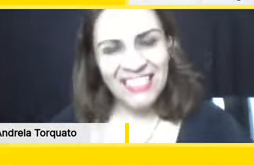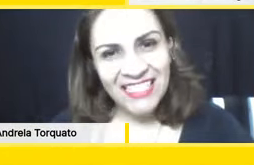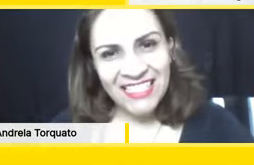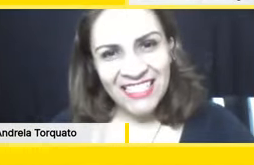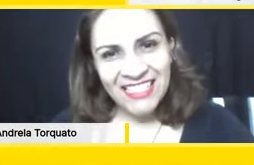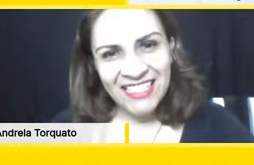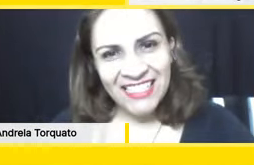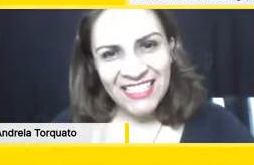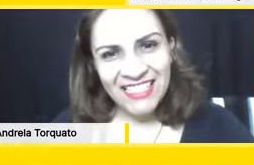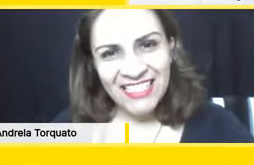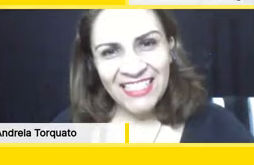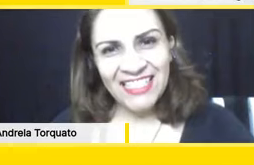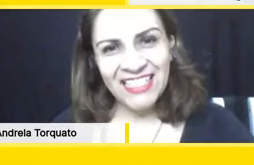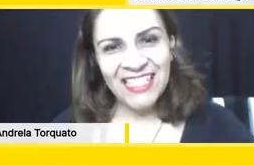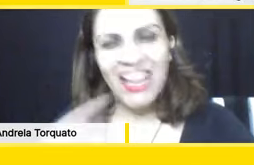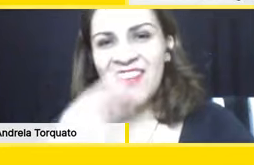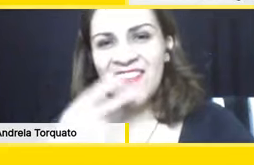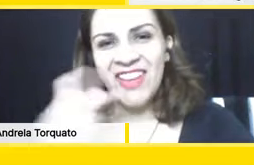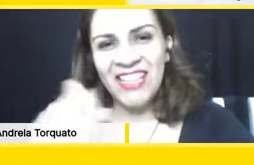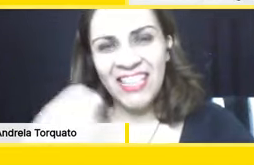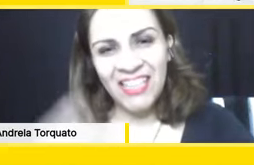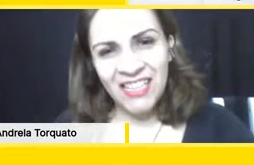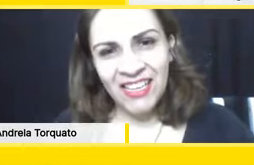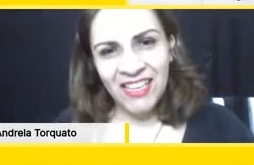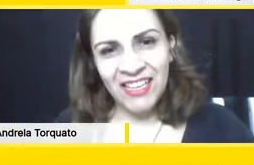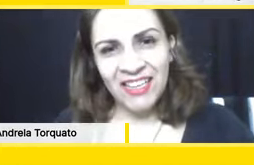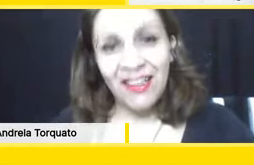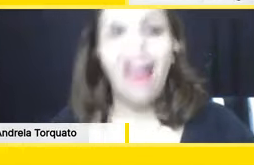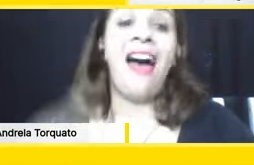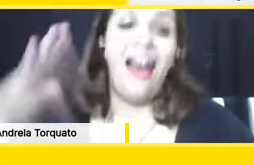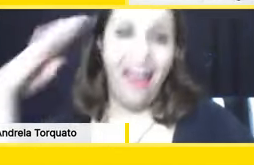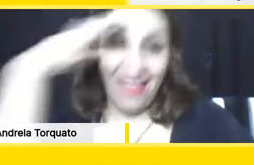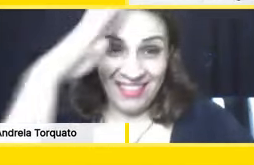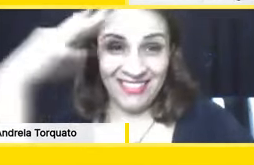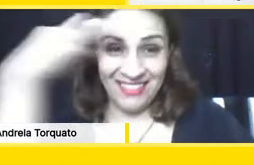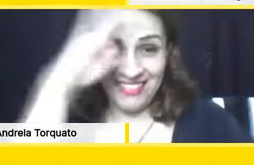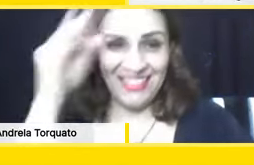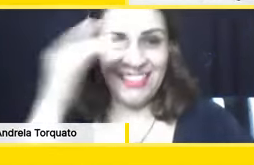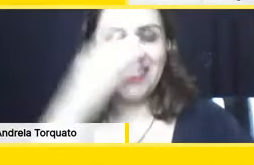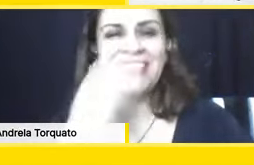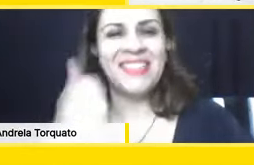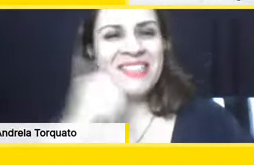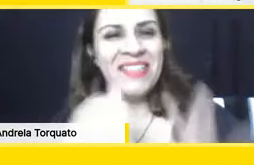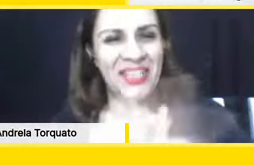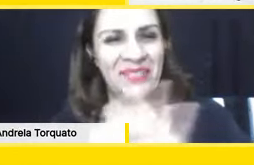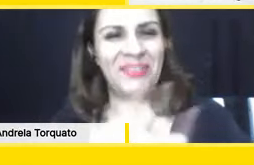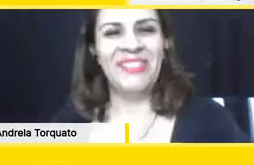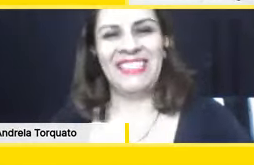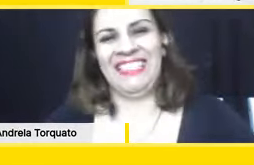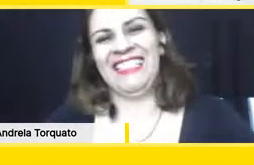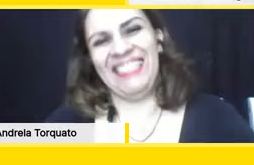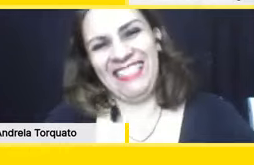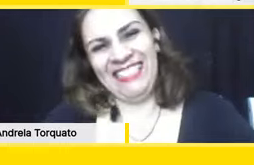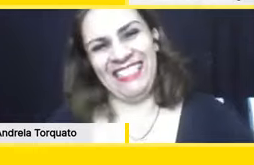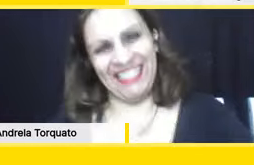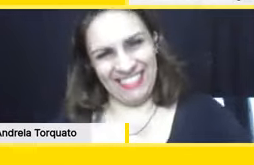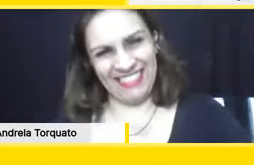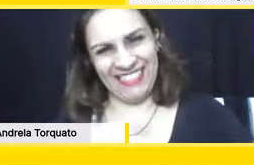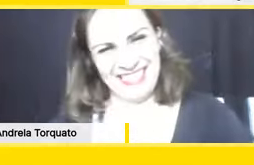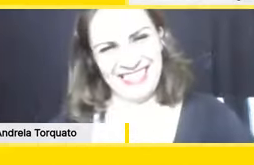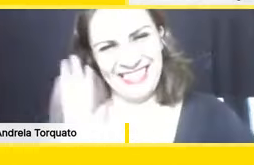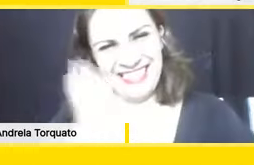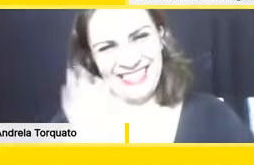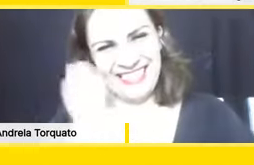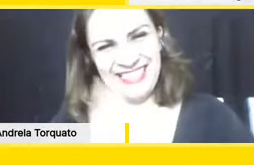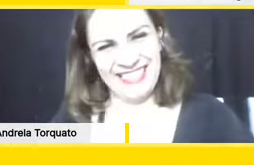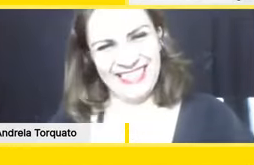quem me falou isso? A Michele Bolsonaro. Ela falou: seu sinal é esse. É. Legal. E